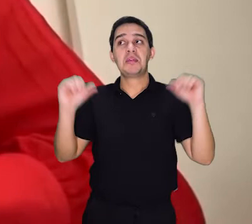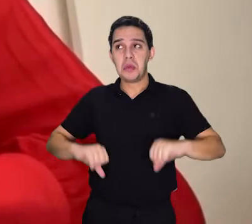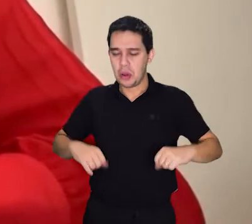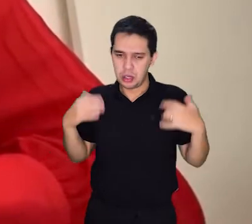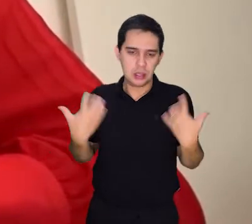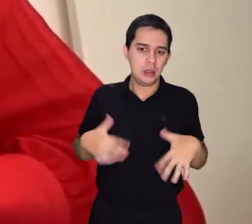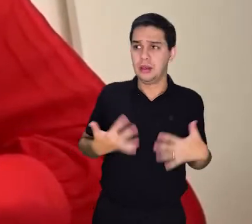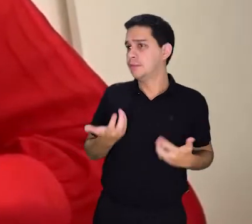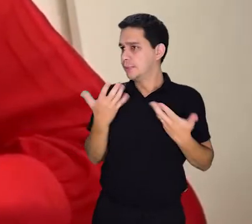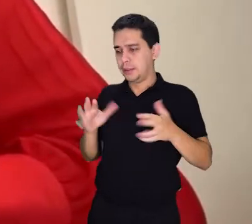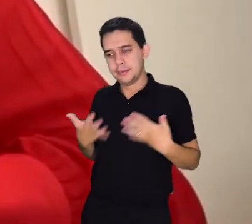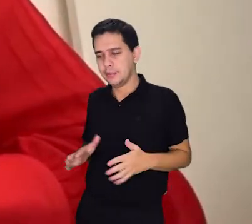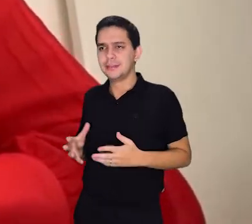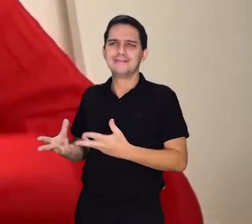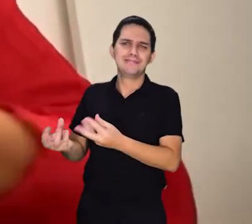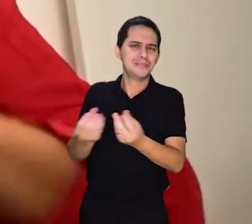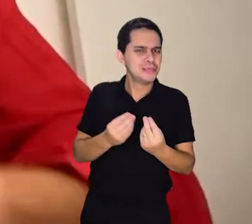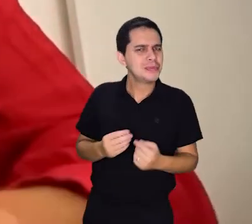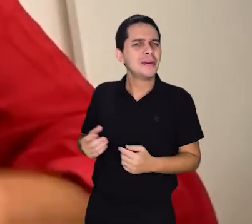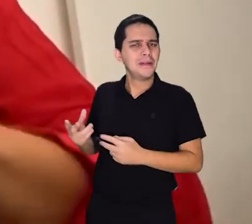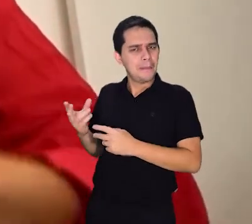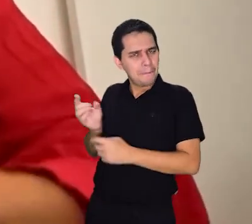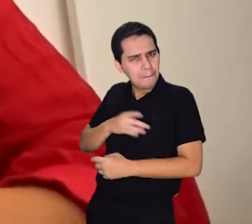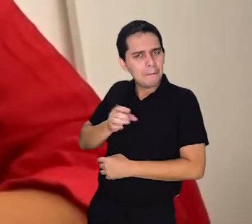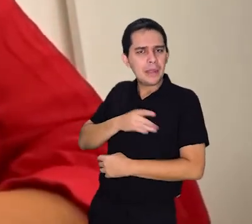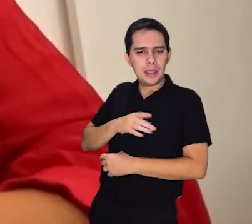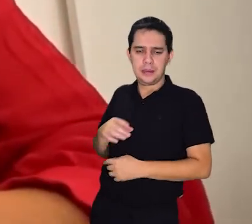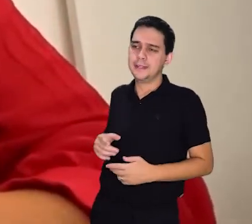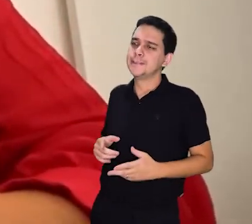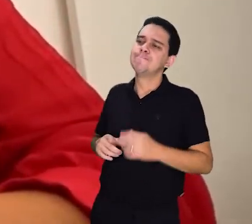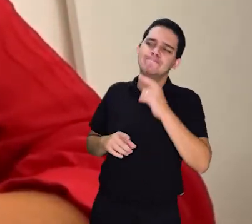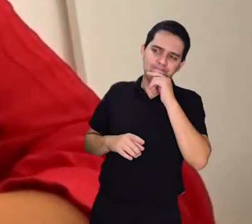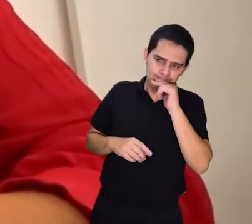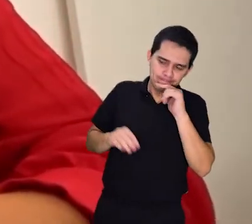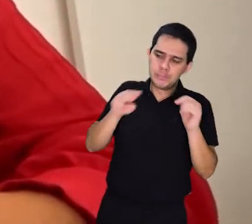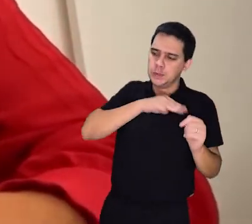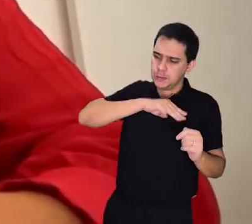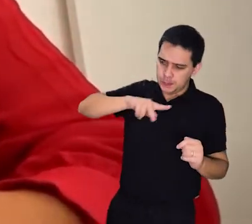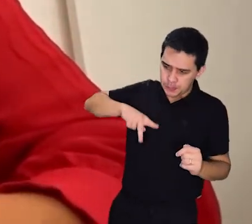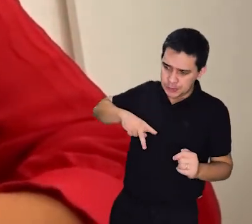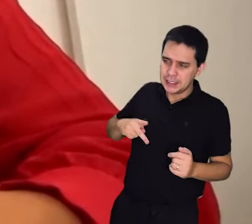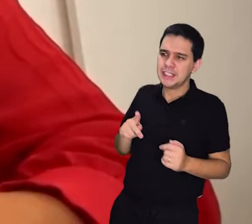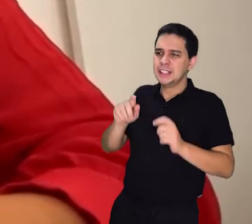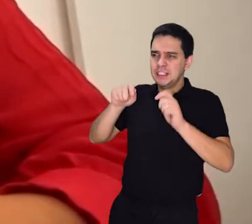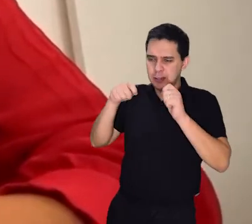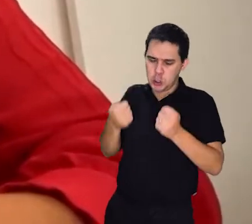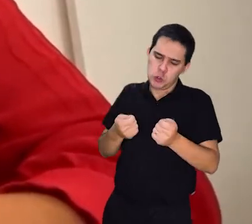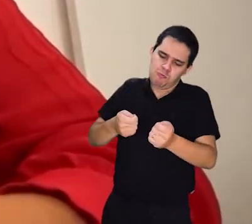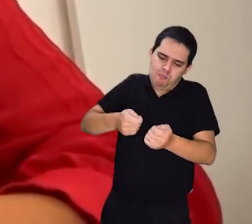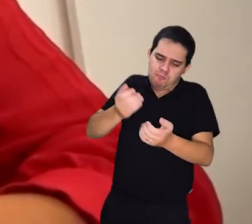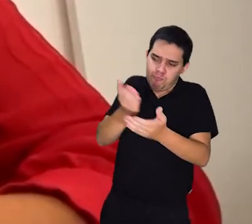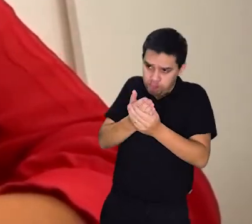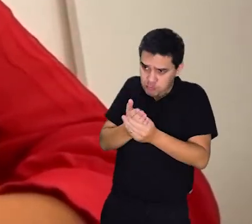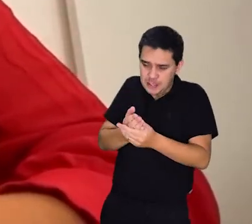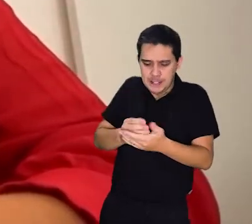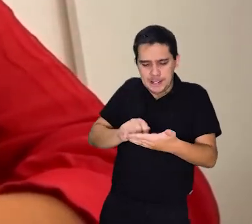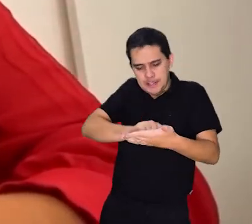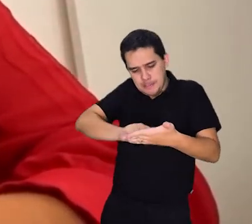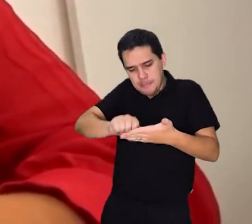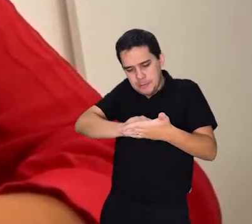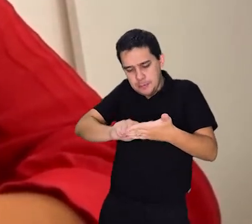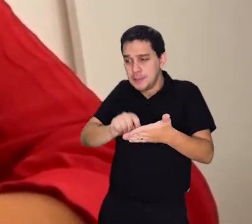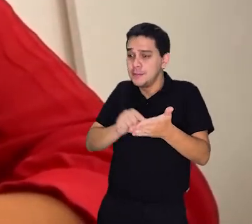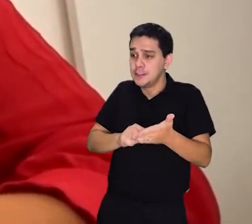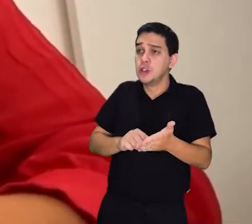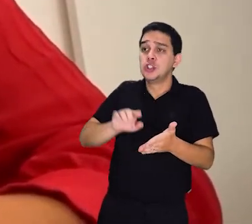voltar. Por isso, desde o início, da instauração dos inquéritos civis pelo Ministério Público, eu decretei o sigilo de todos os termos de